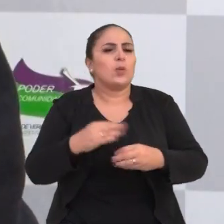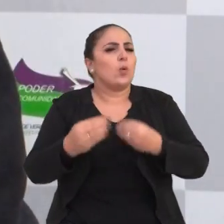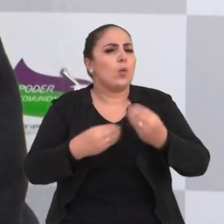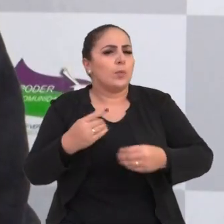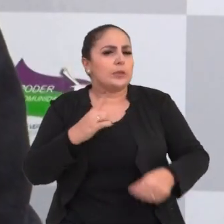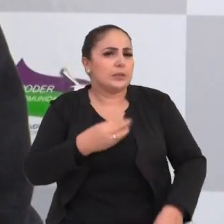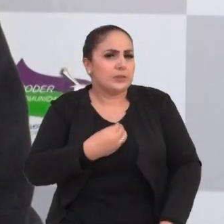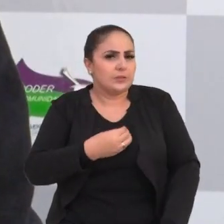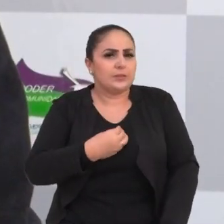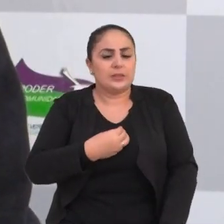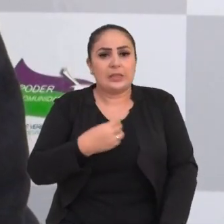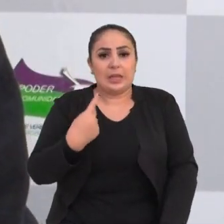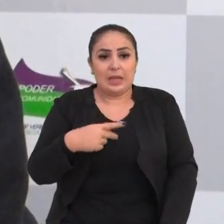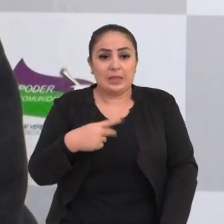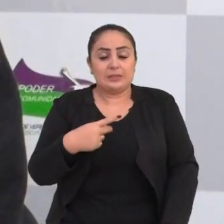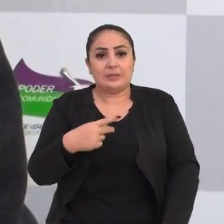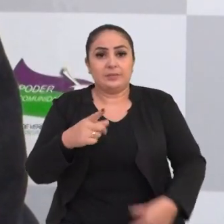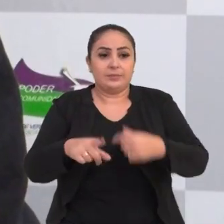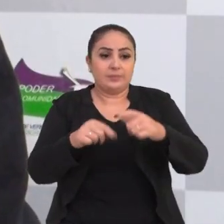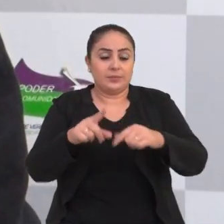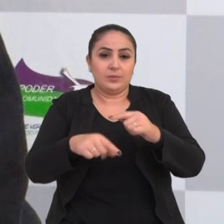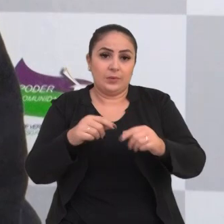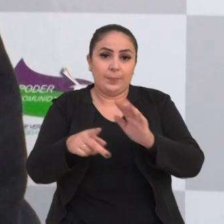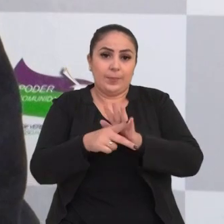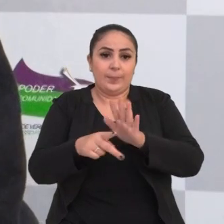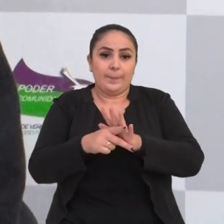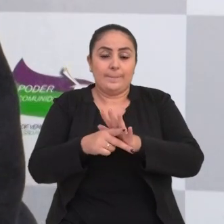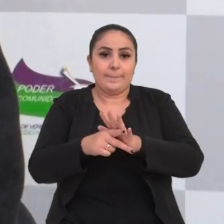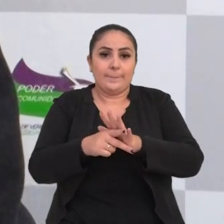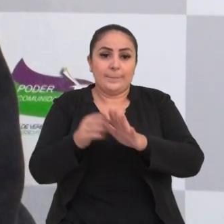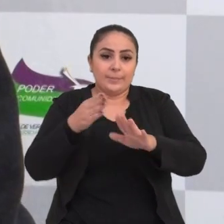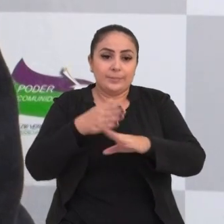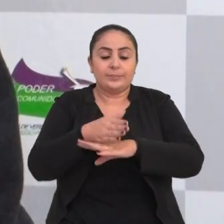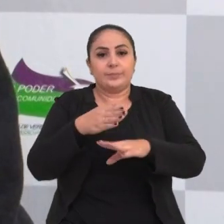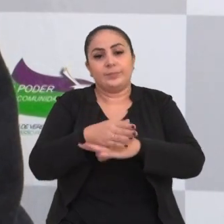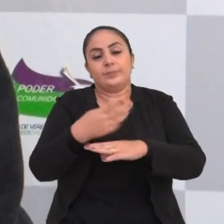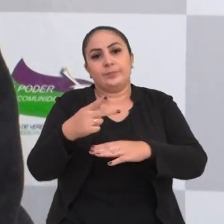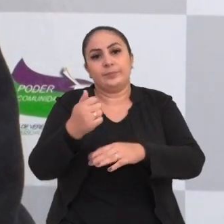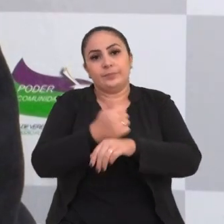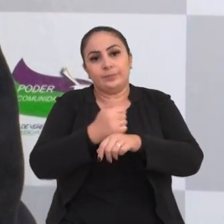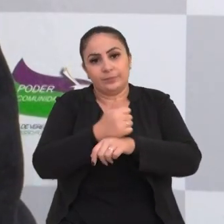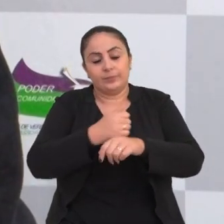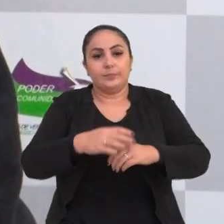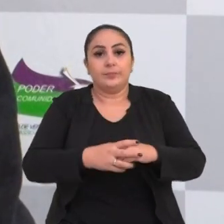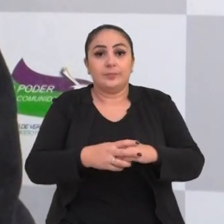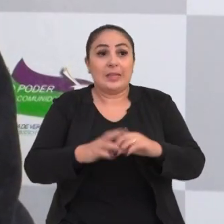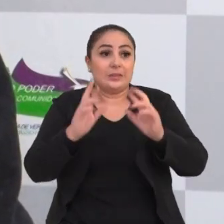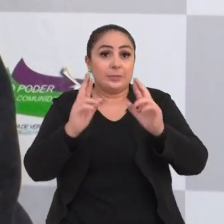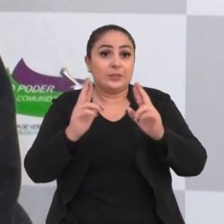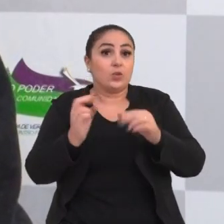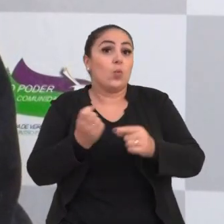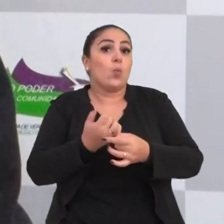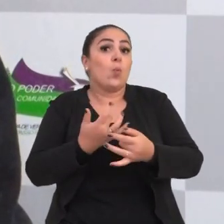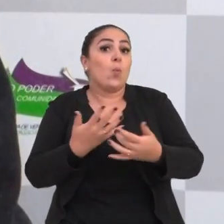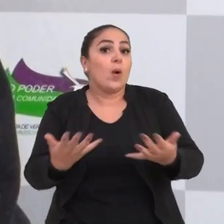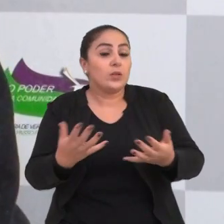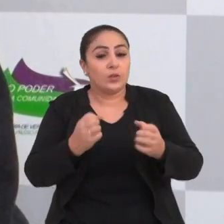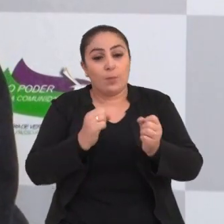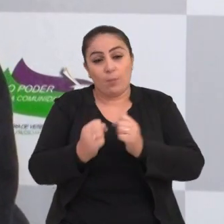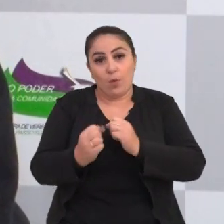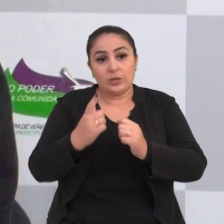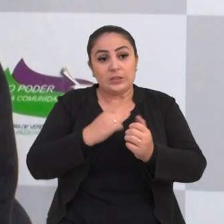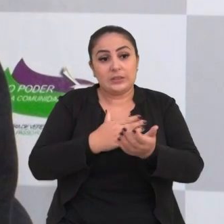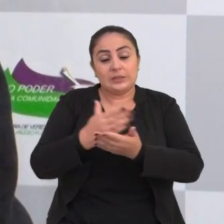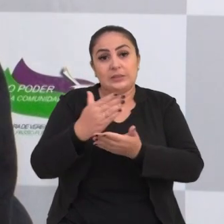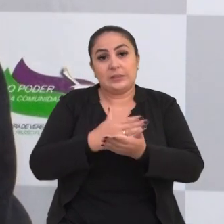que vai se dar, então, esse processo seletivo, né, para o ingresso desses profissionais e a expectativa de quando eles